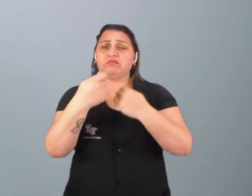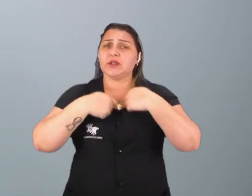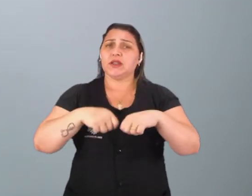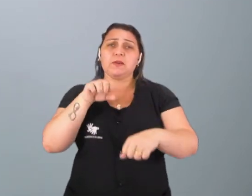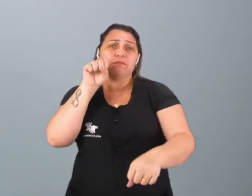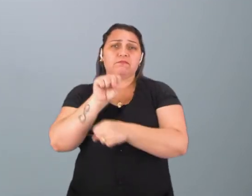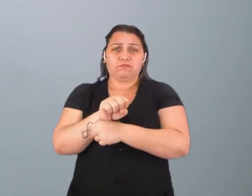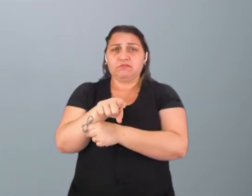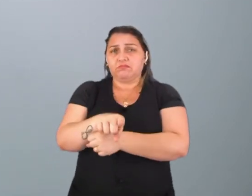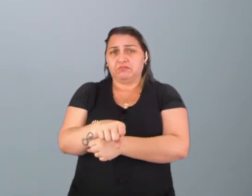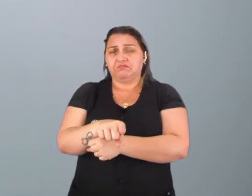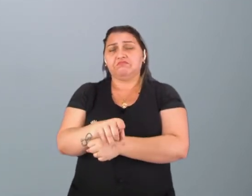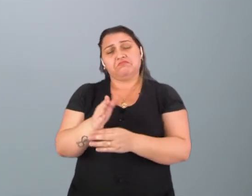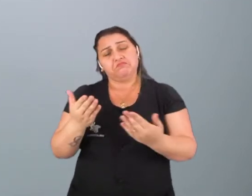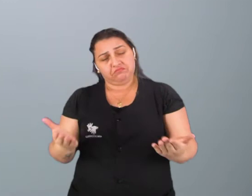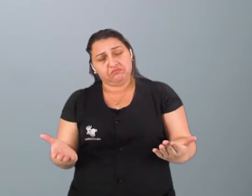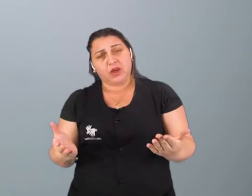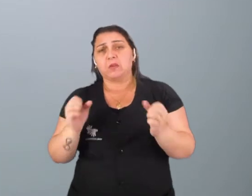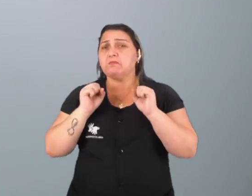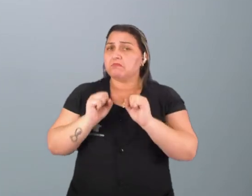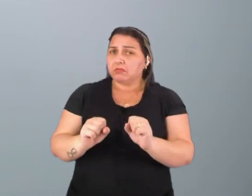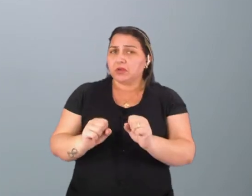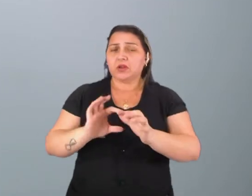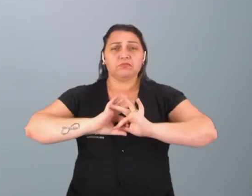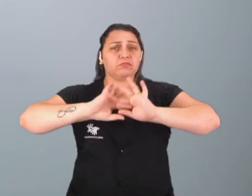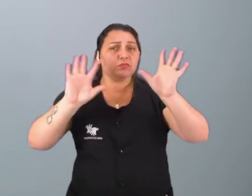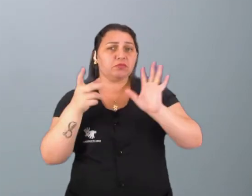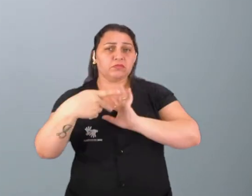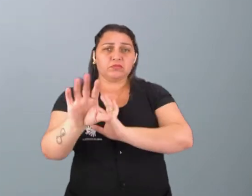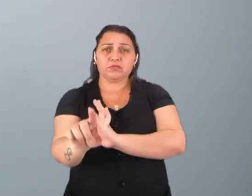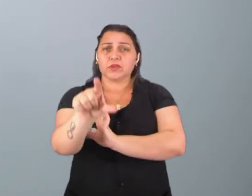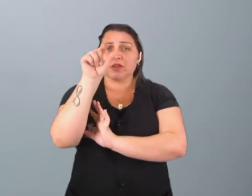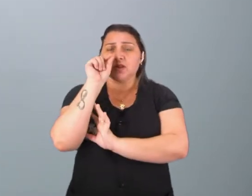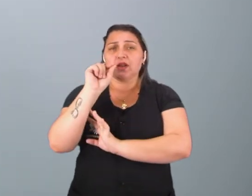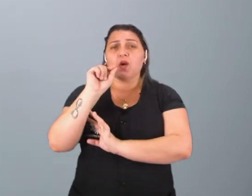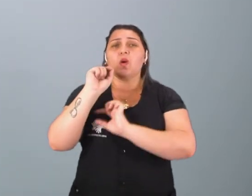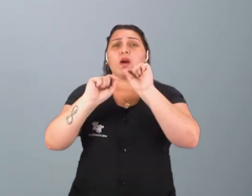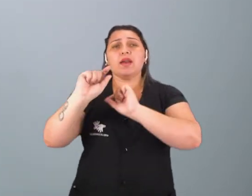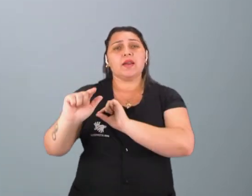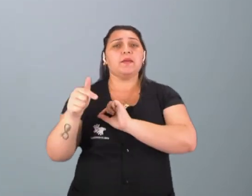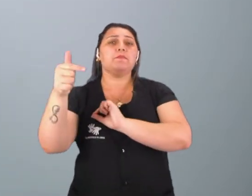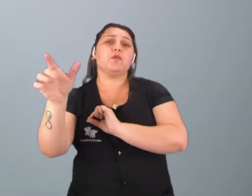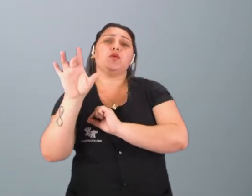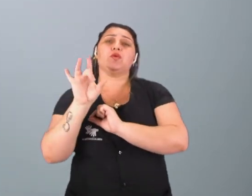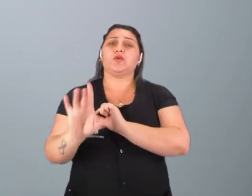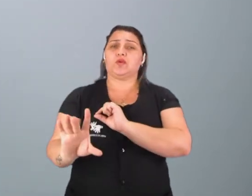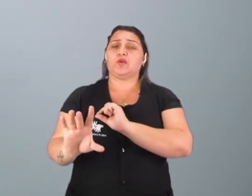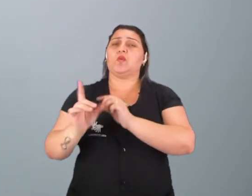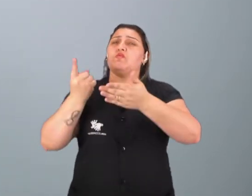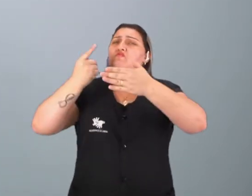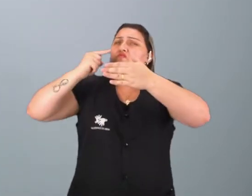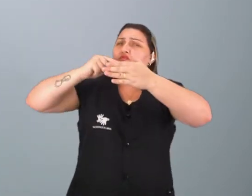Ele estuda, ele trabalha e ele faz faculdade para isso. Então ele tem que ser uma pessoa